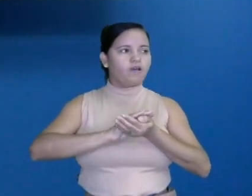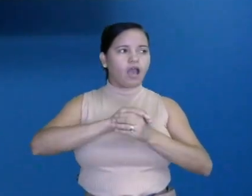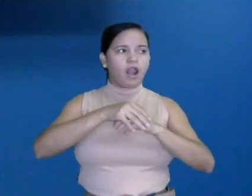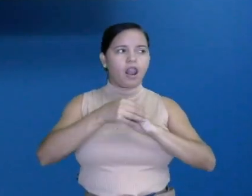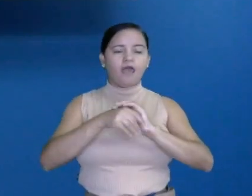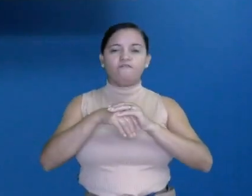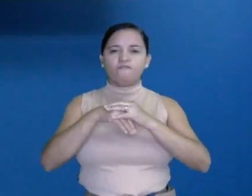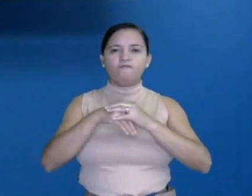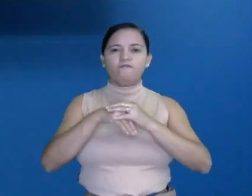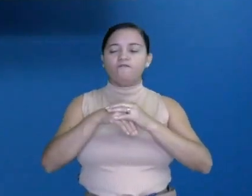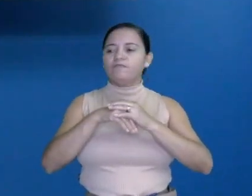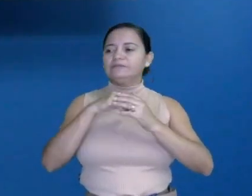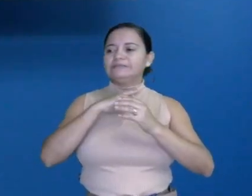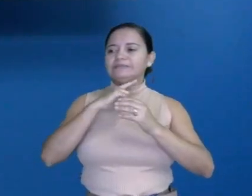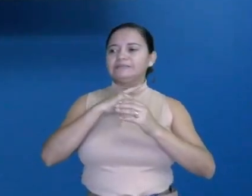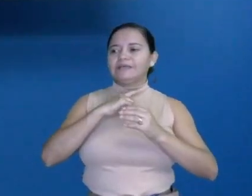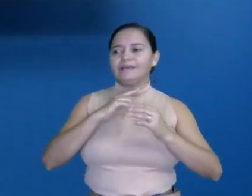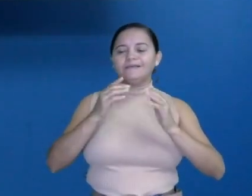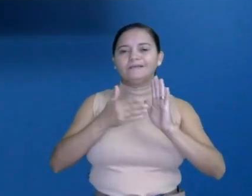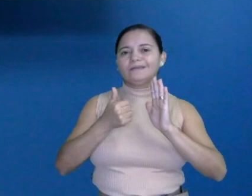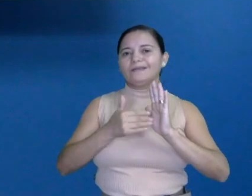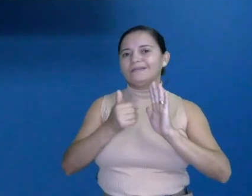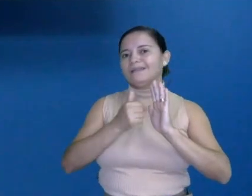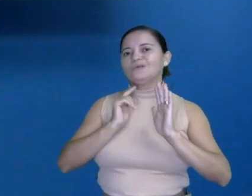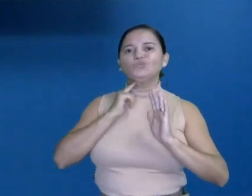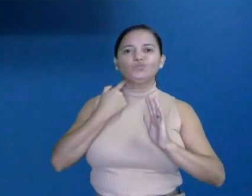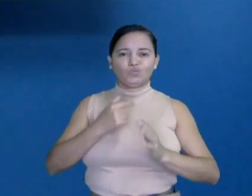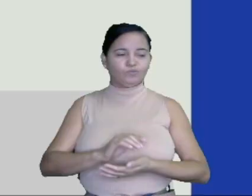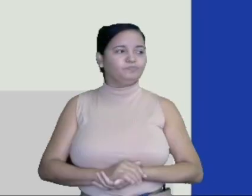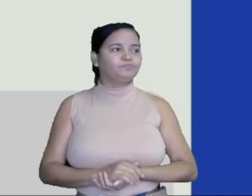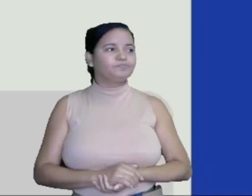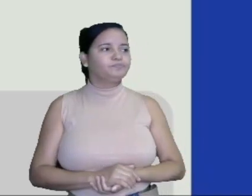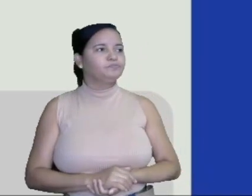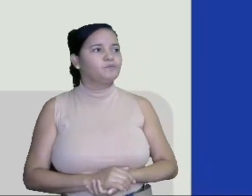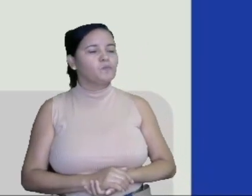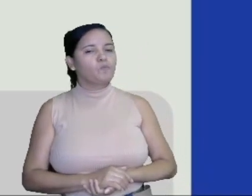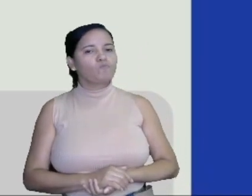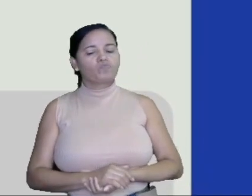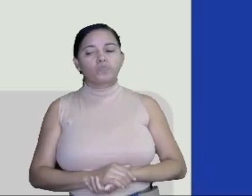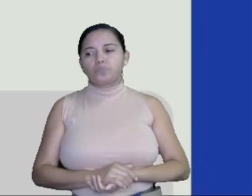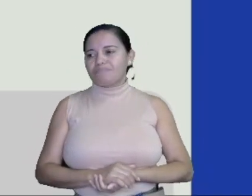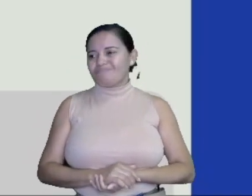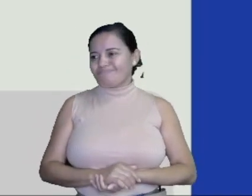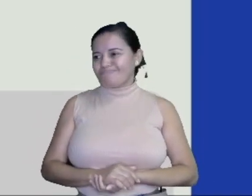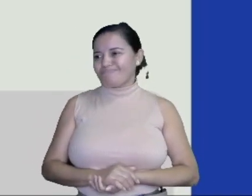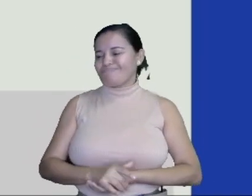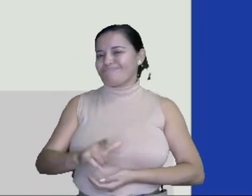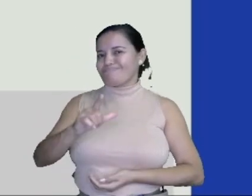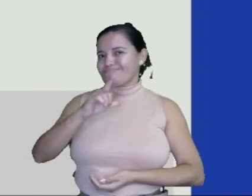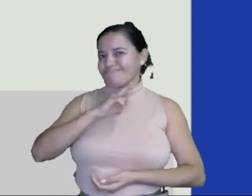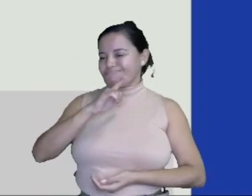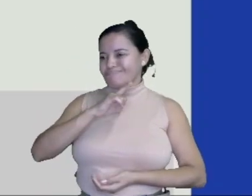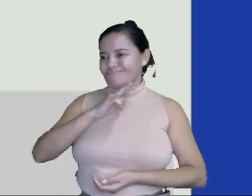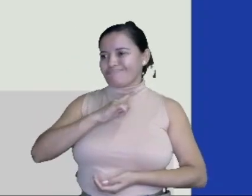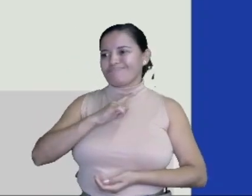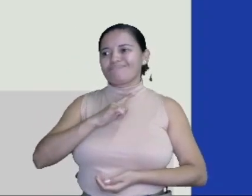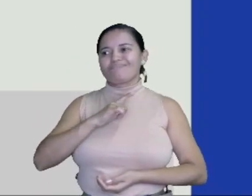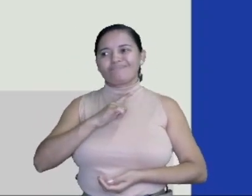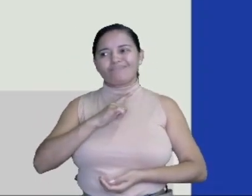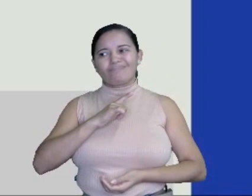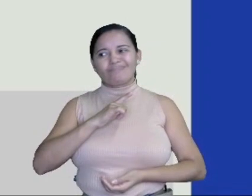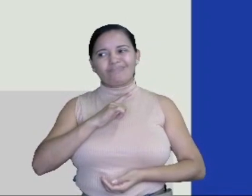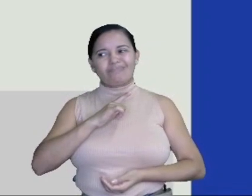pode acontecer se a gente não higienizar os alimentos? Pode acontecer que substâncias tóxicas, como